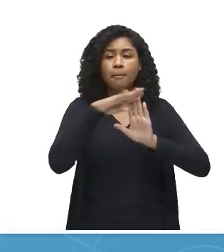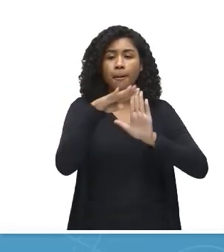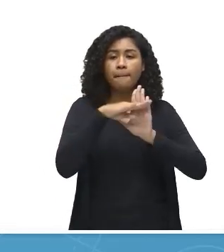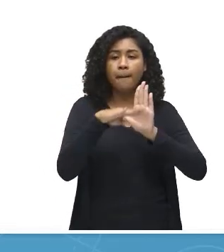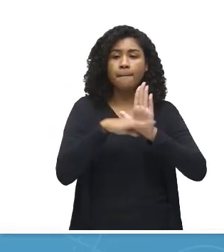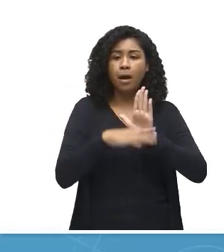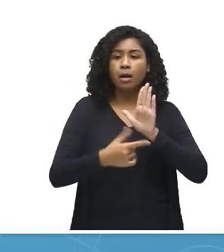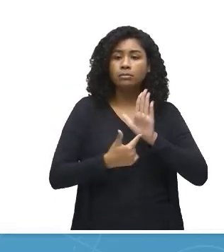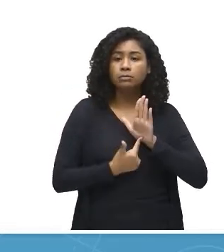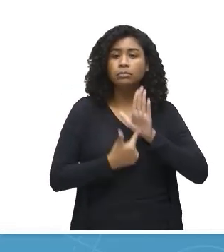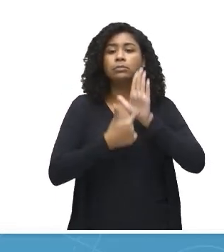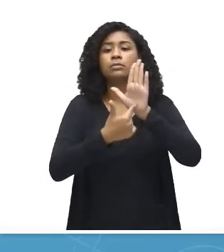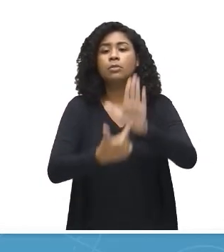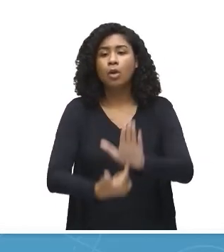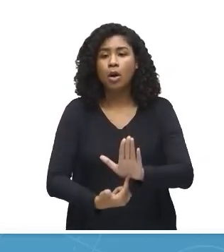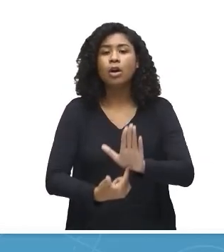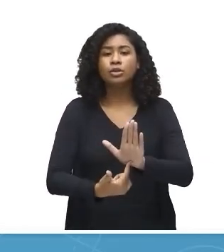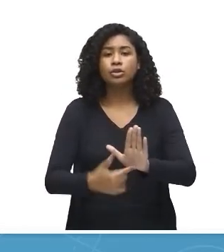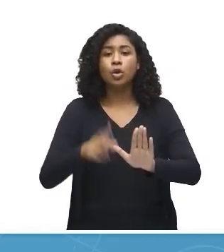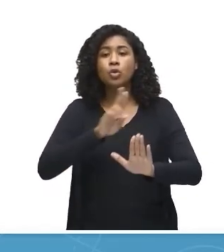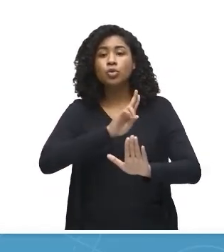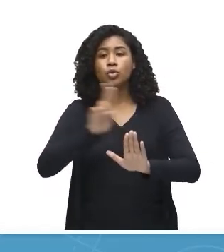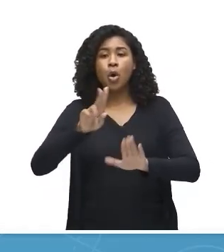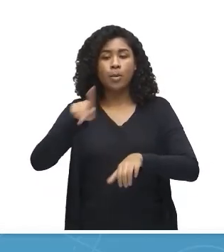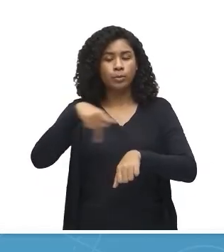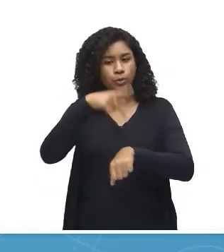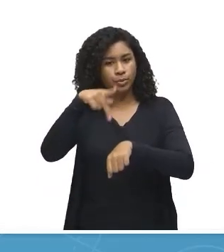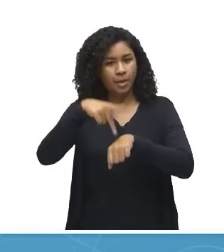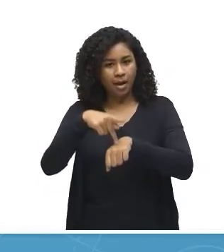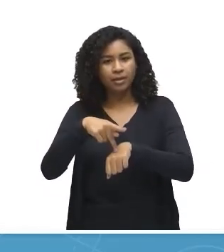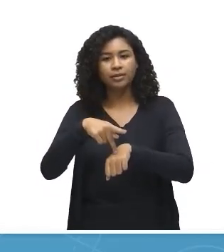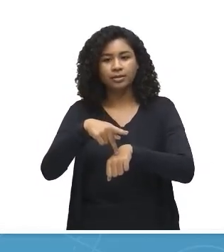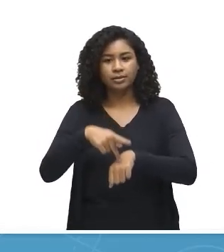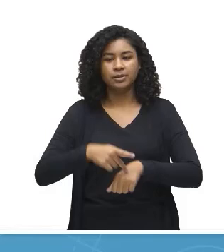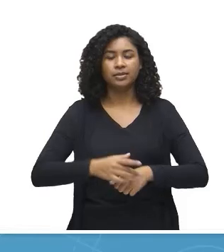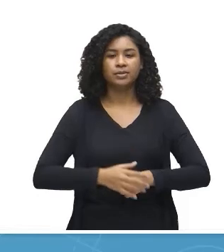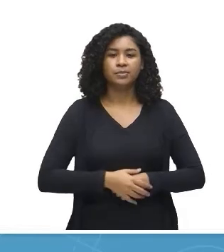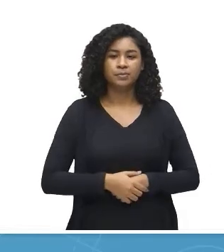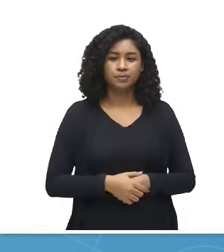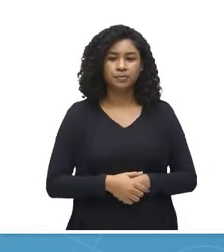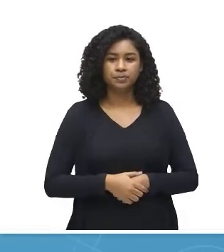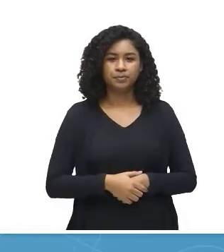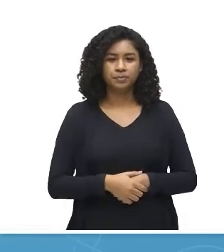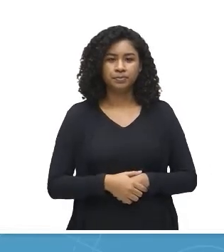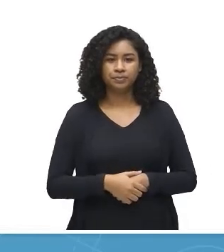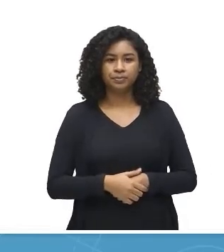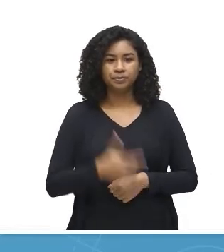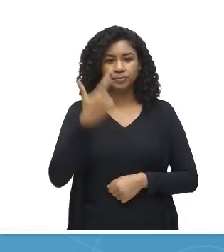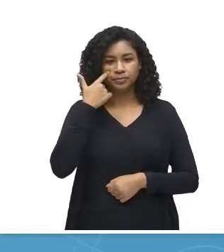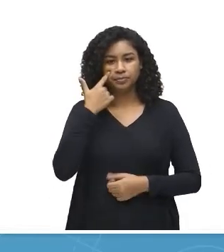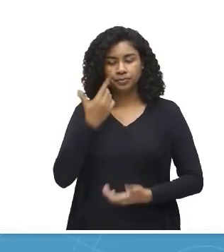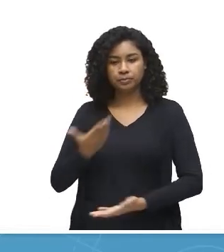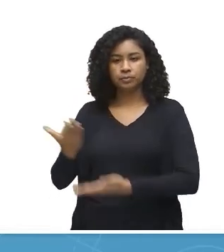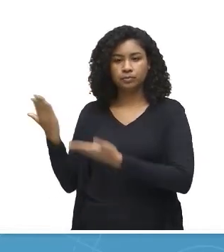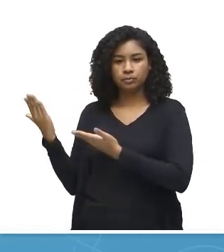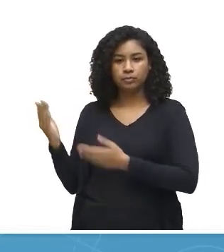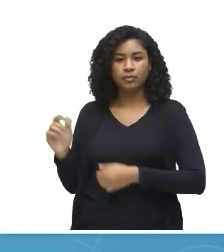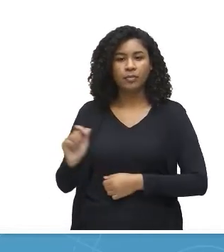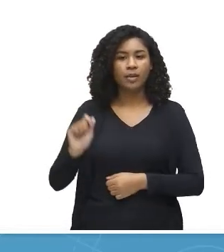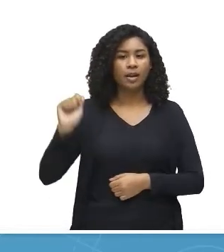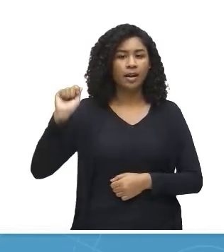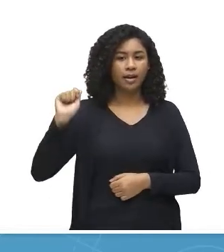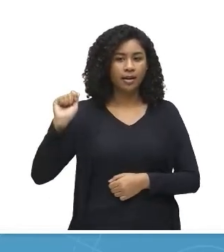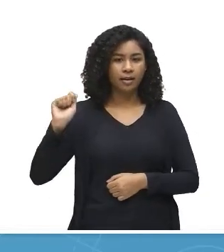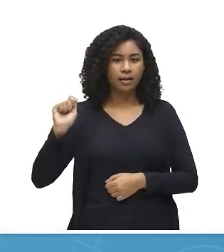indica corretamente esses dois lados, essas 2 alianças. Vamos lá analisar as questões. Na letra A